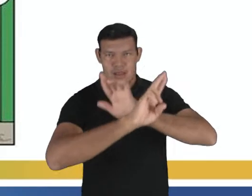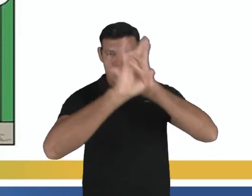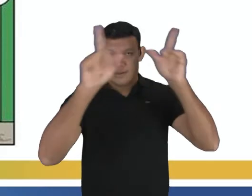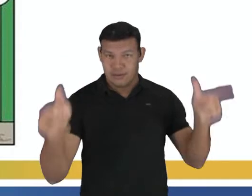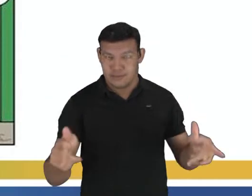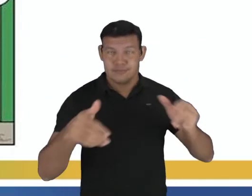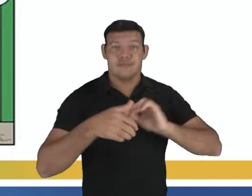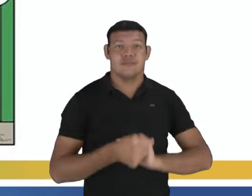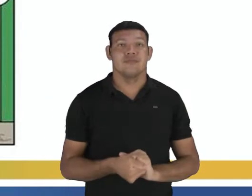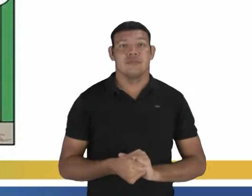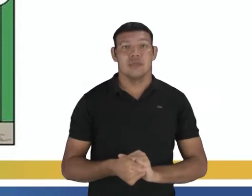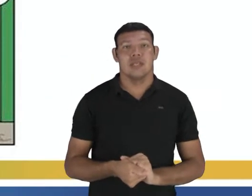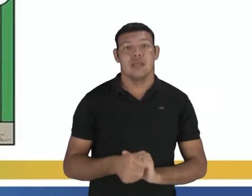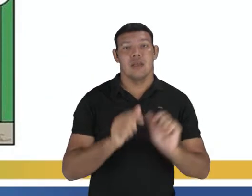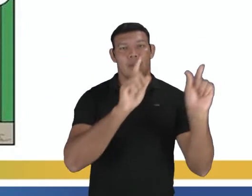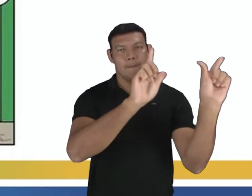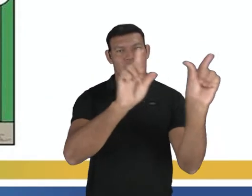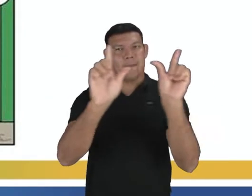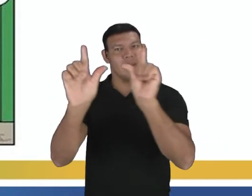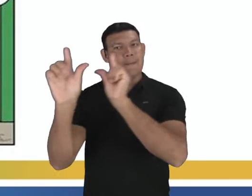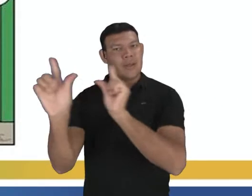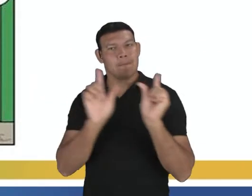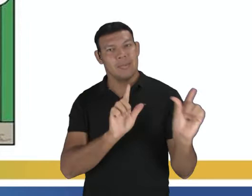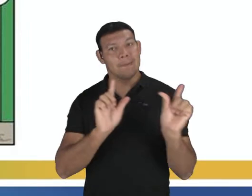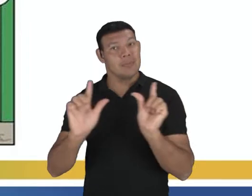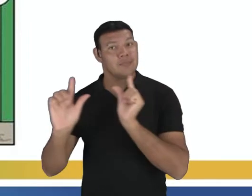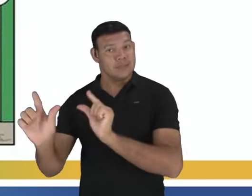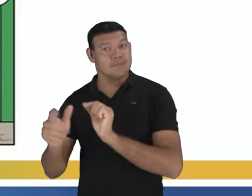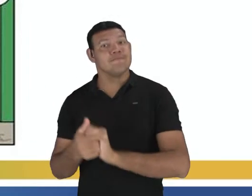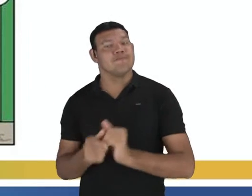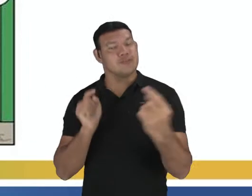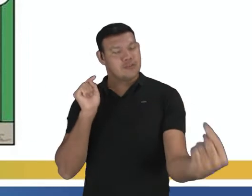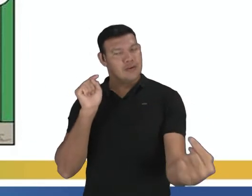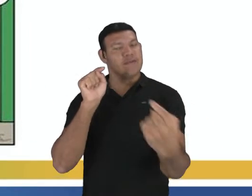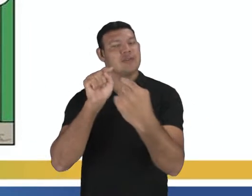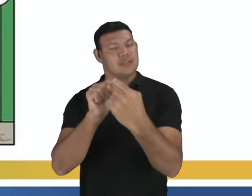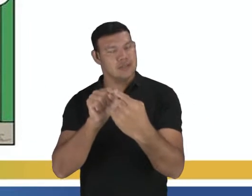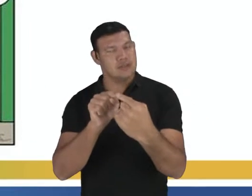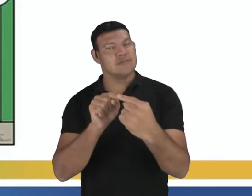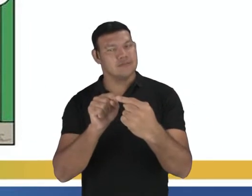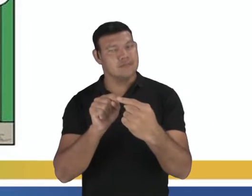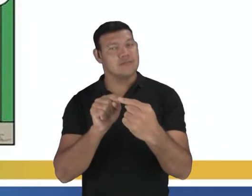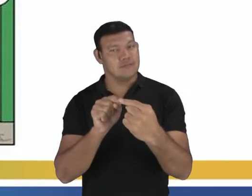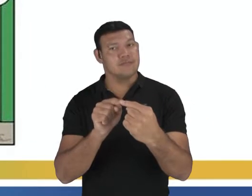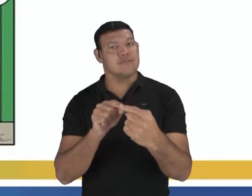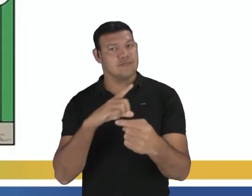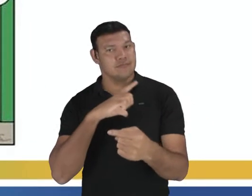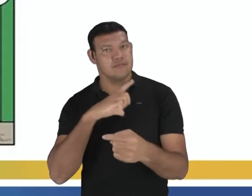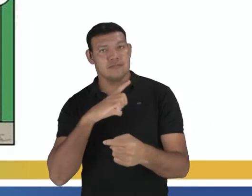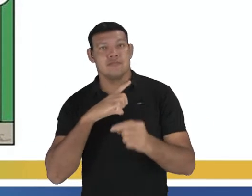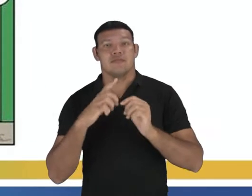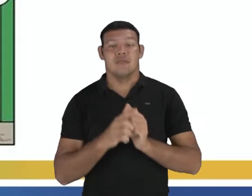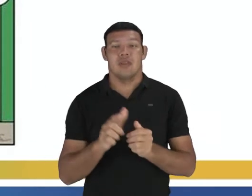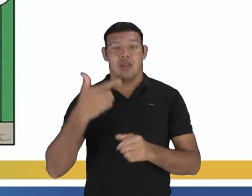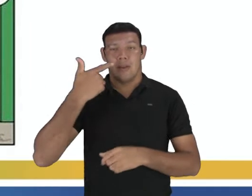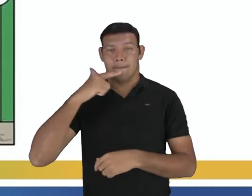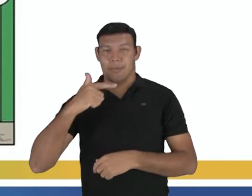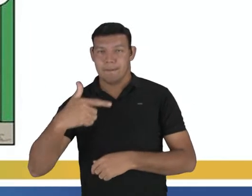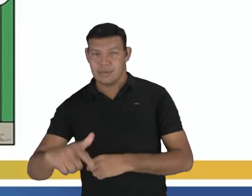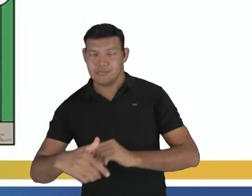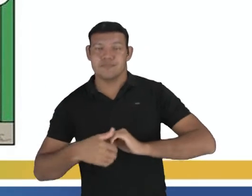coronavírus. E veja que a história em quadrinhos, ela também tem uma finalidade, que é, a partir de sua